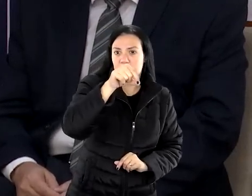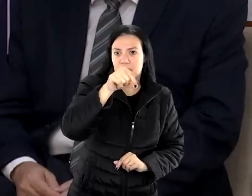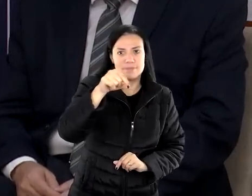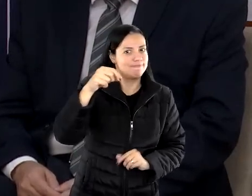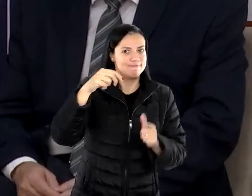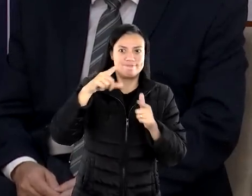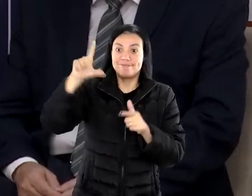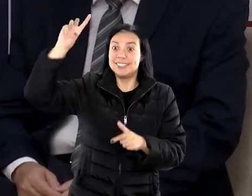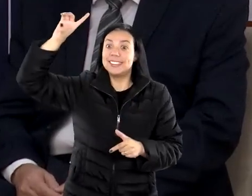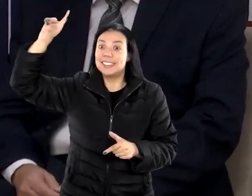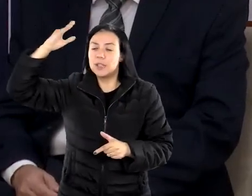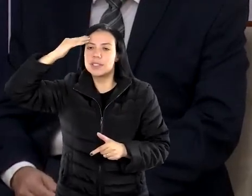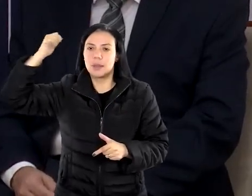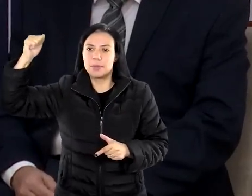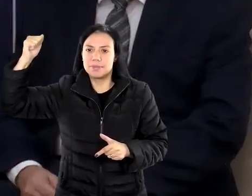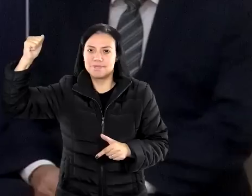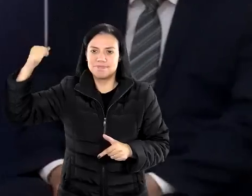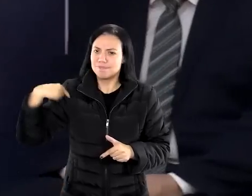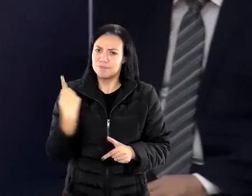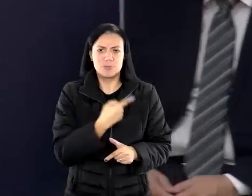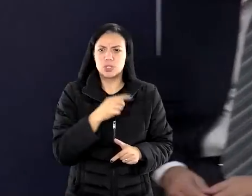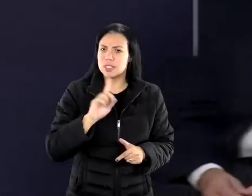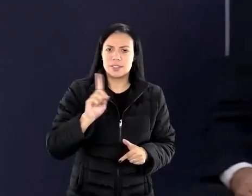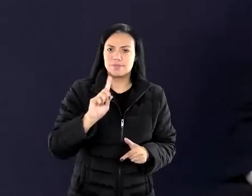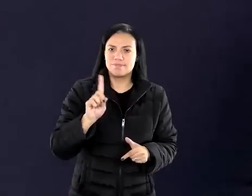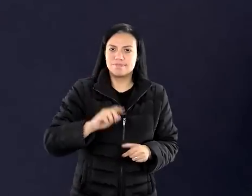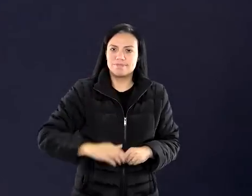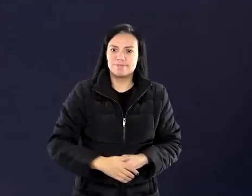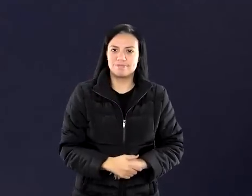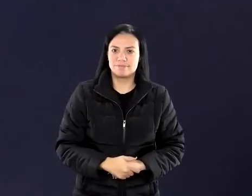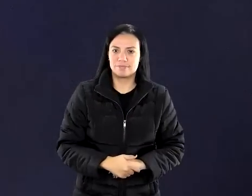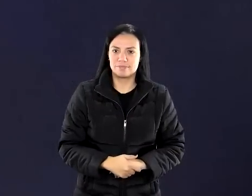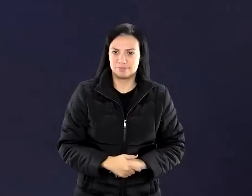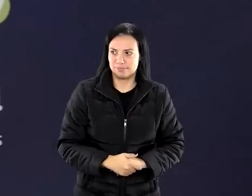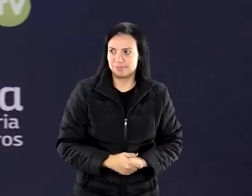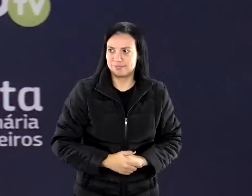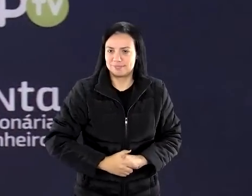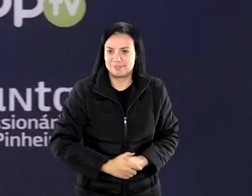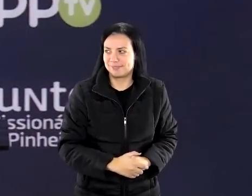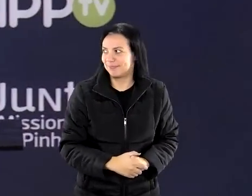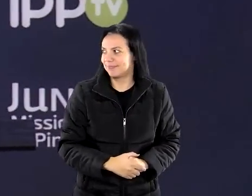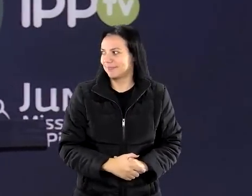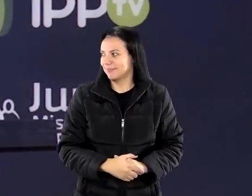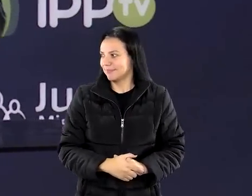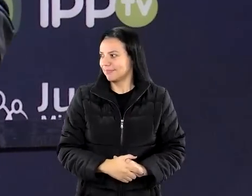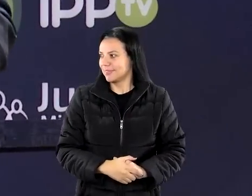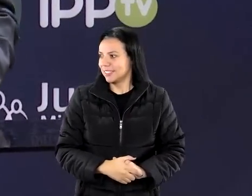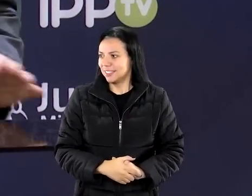Vocês estão entendendo ou não? Então veja, vamos para o texto.